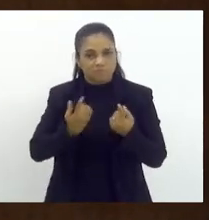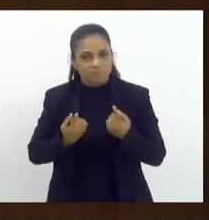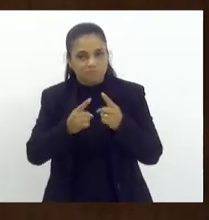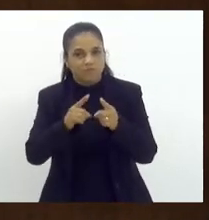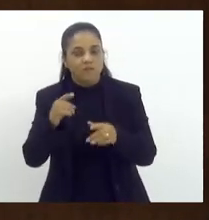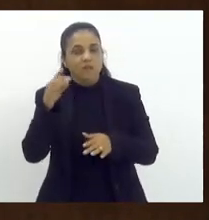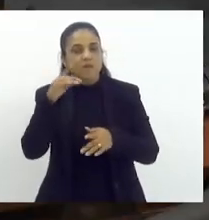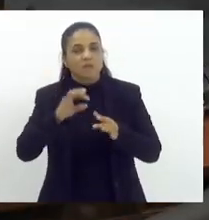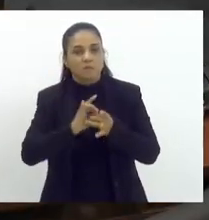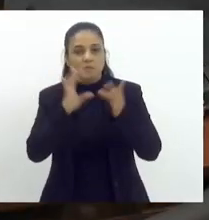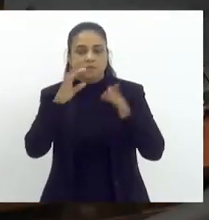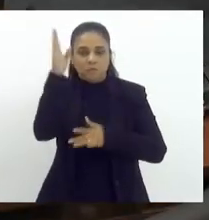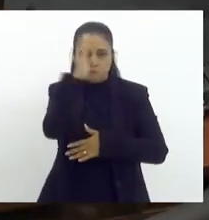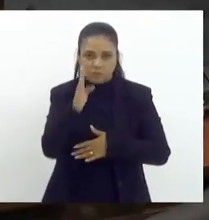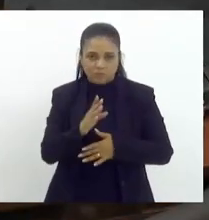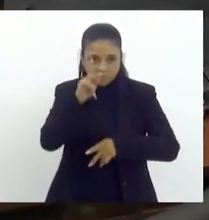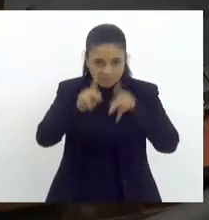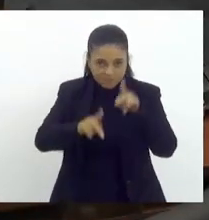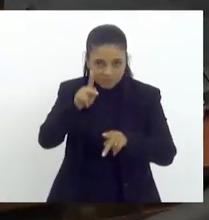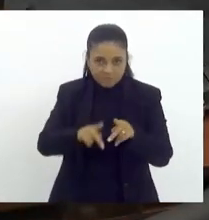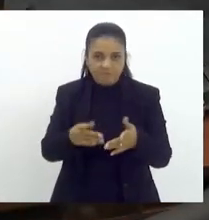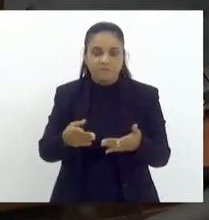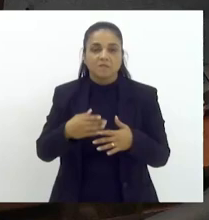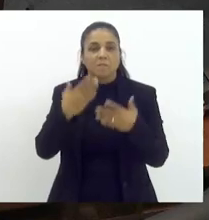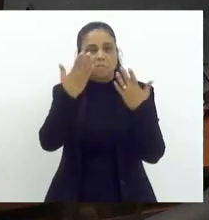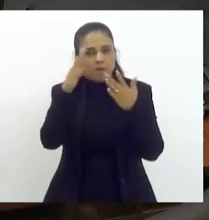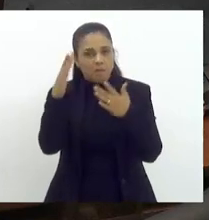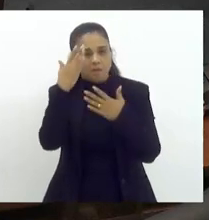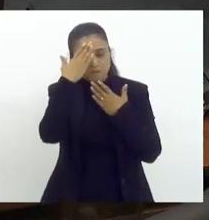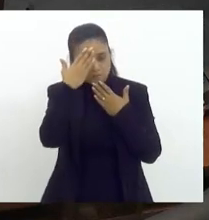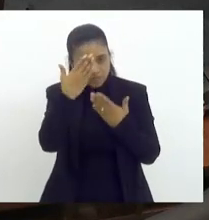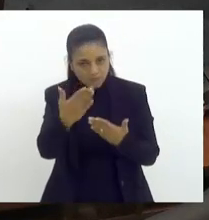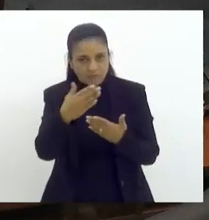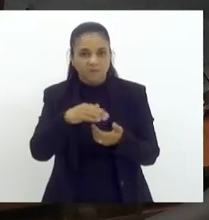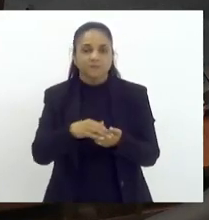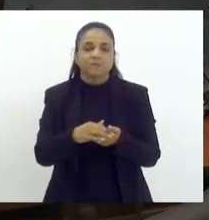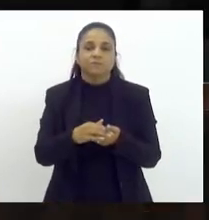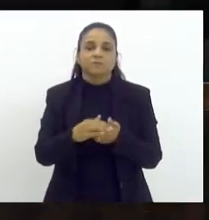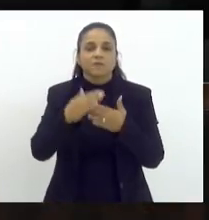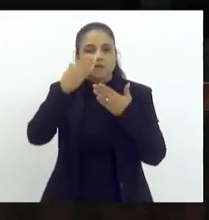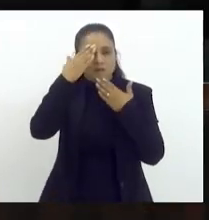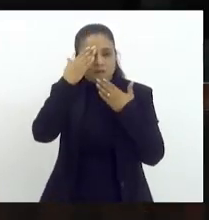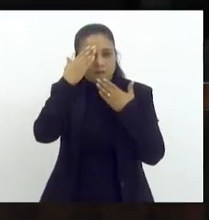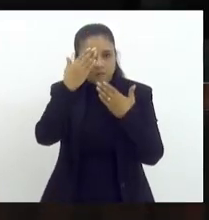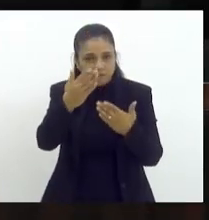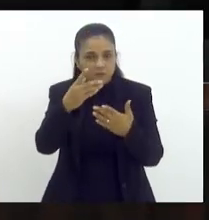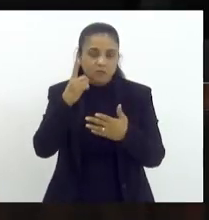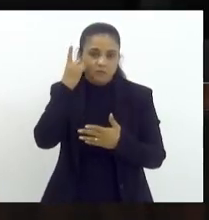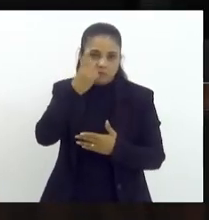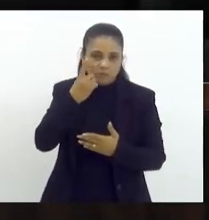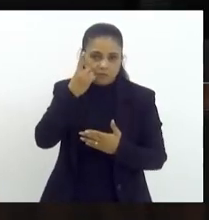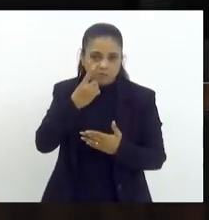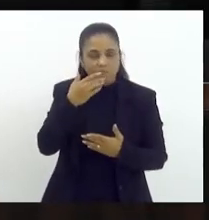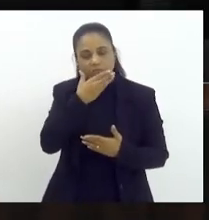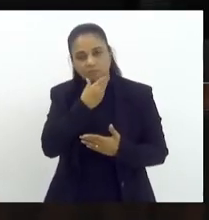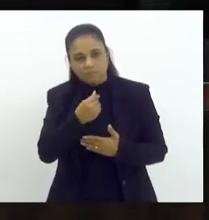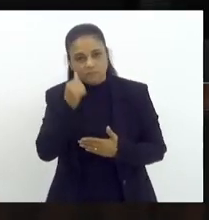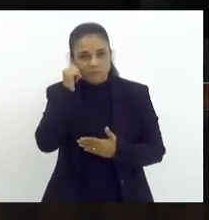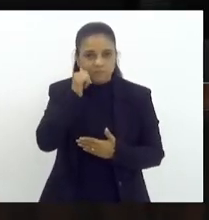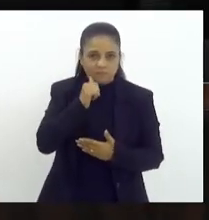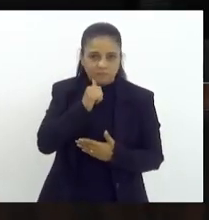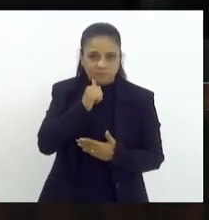brasileiro Muito obrigado Parabéns deputado Yuri agradecer a todos os nobres deputados e deputadas